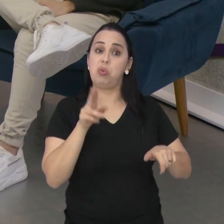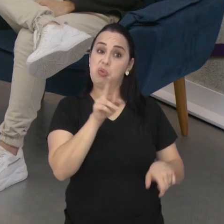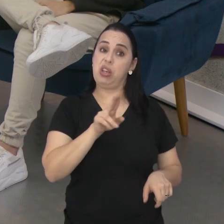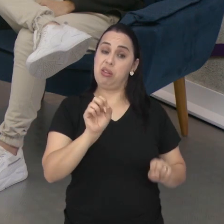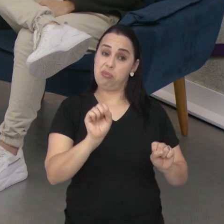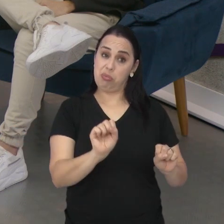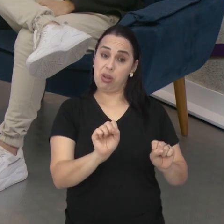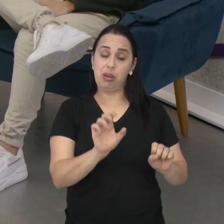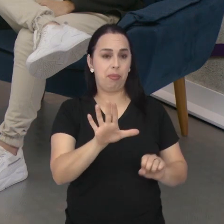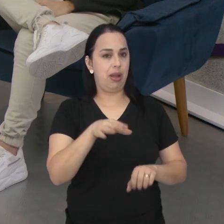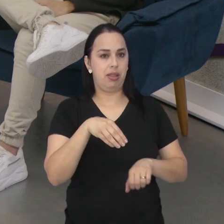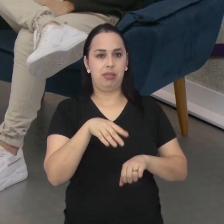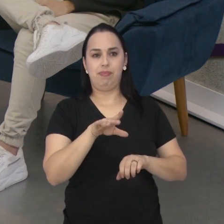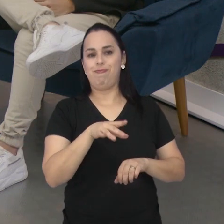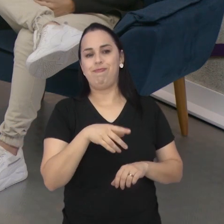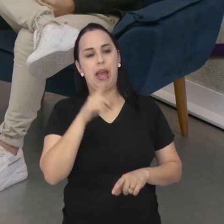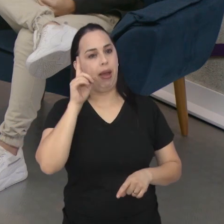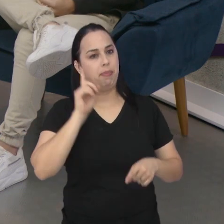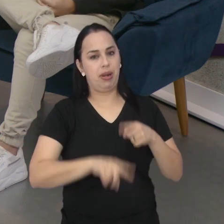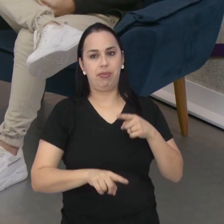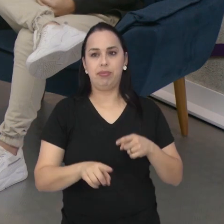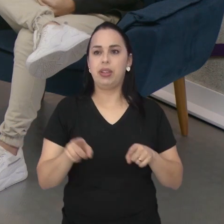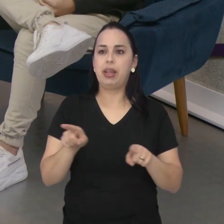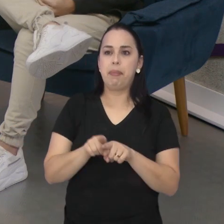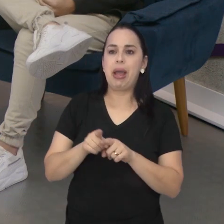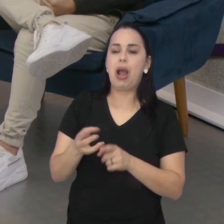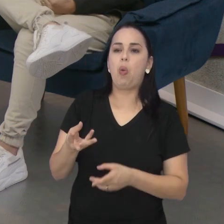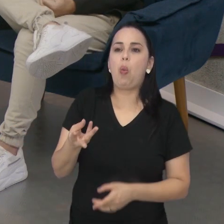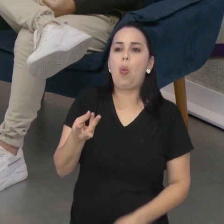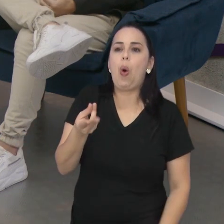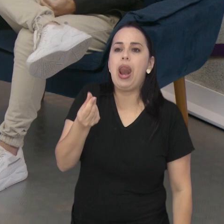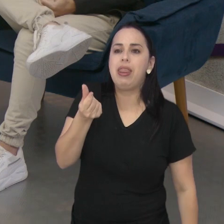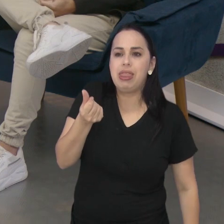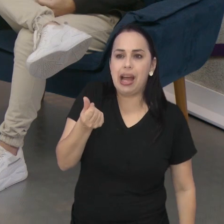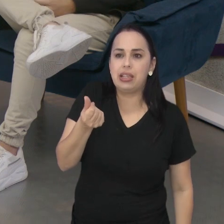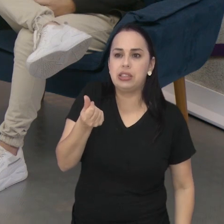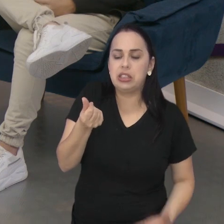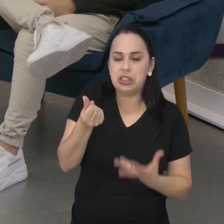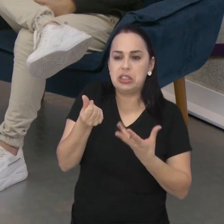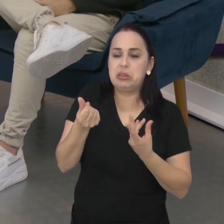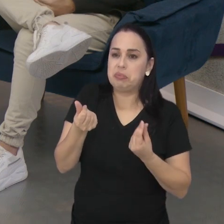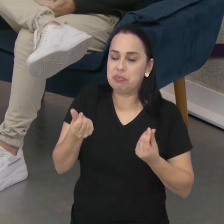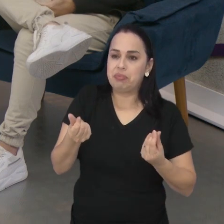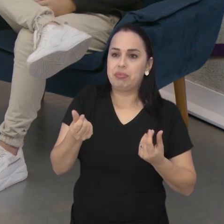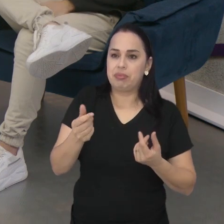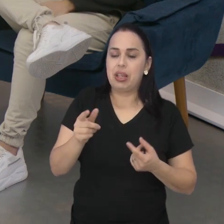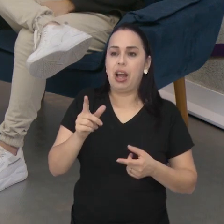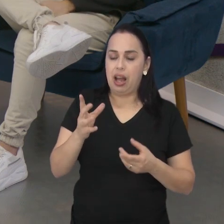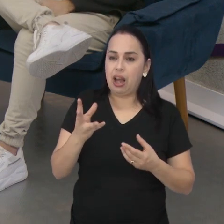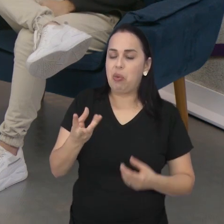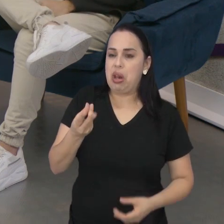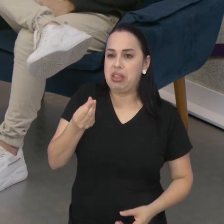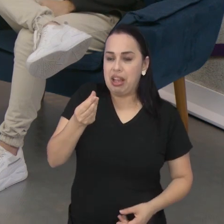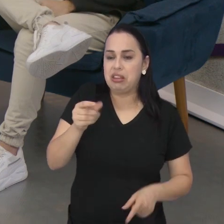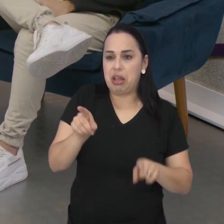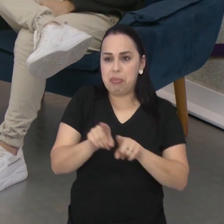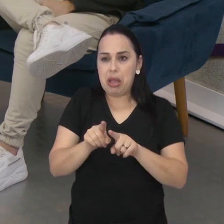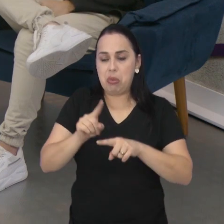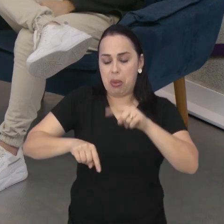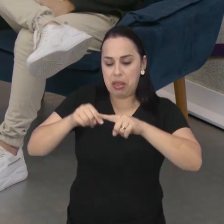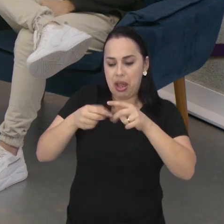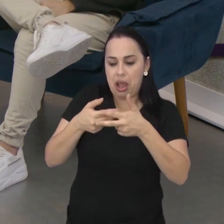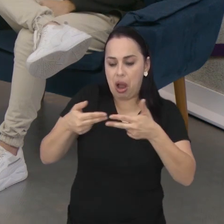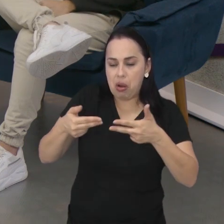mas não é um indicado. Acaba que a qualidade do equipamento e do material também influencia no resultado final. Sim, com